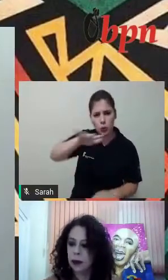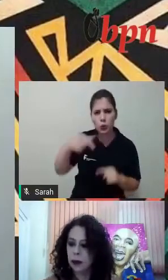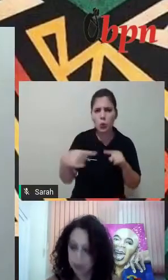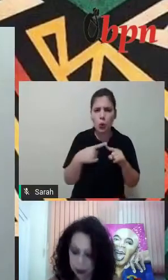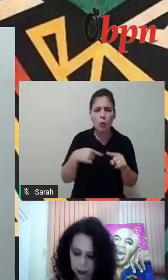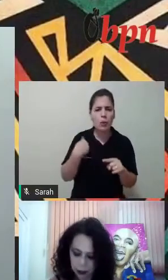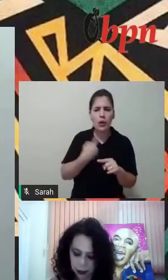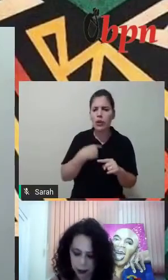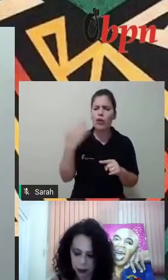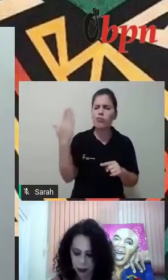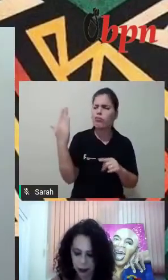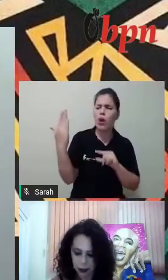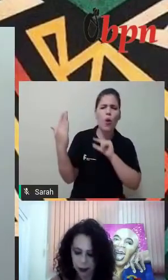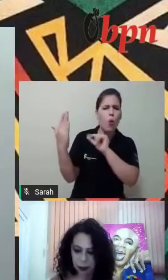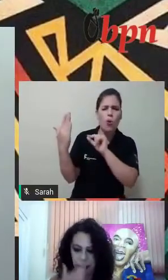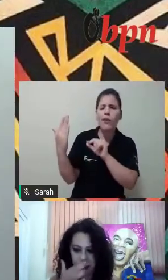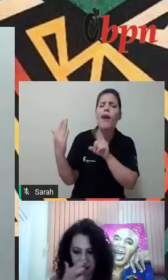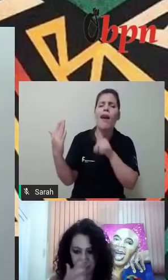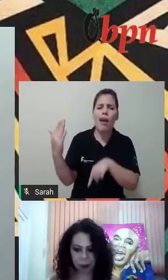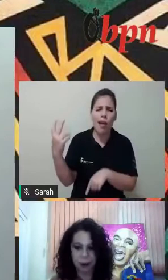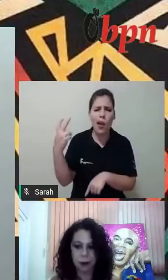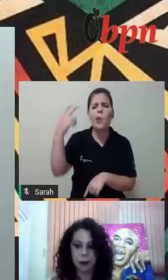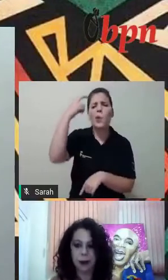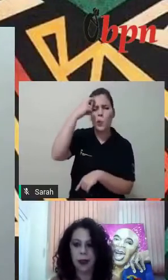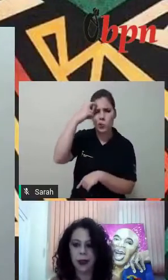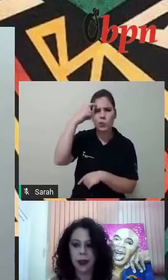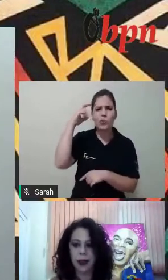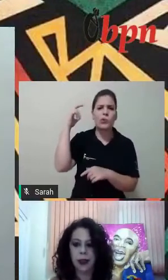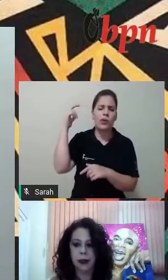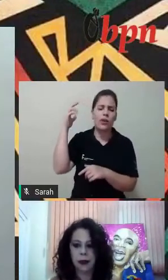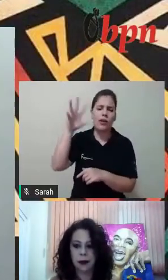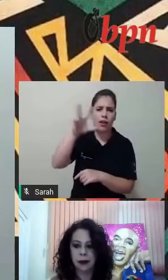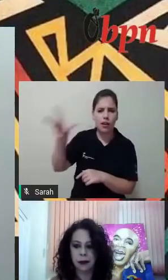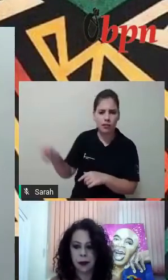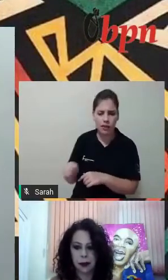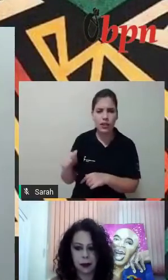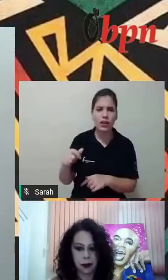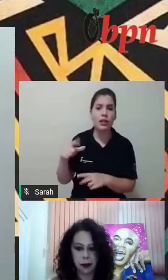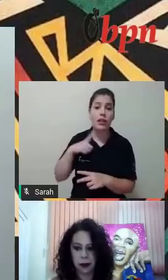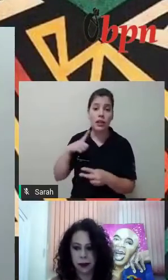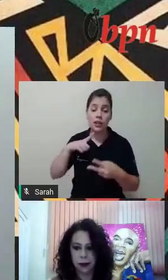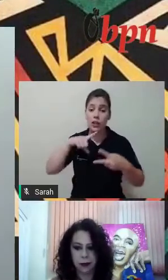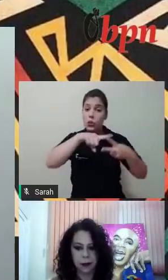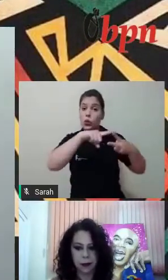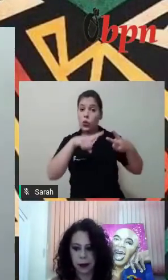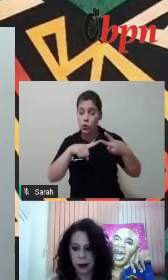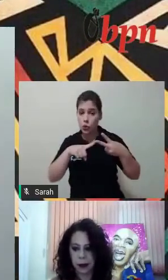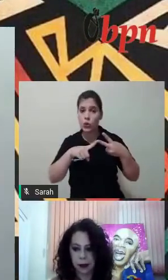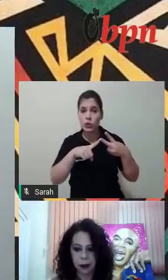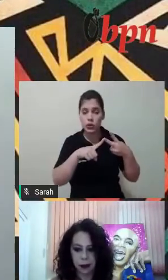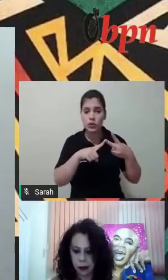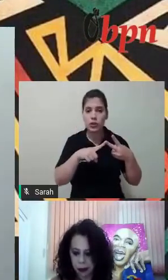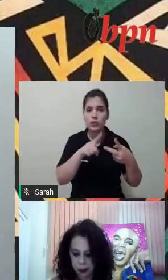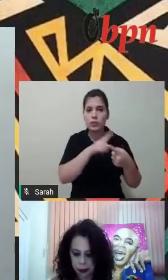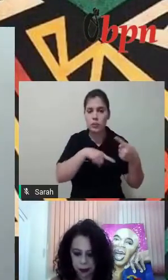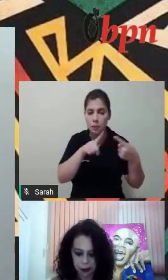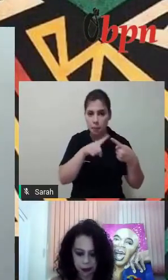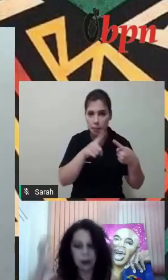africanas. E dois espelhos nos devolvem o nosso rosto. O espelho de